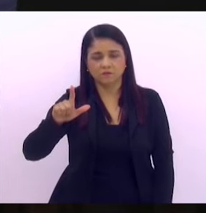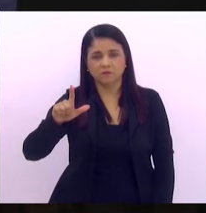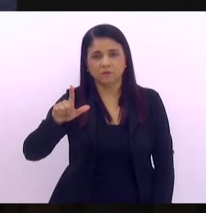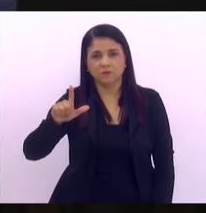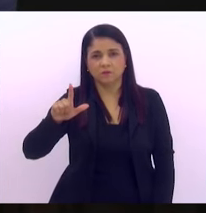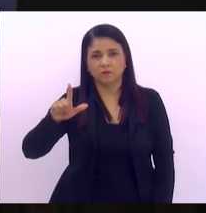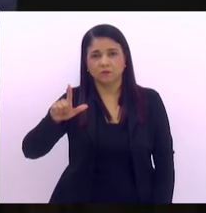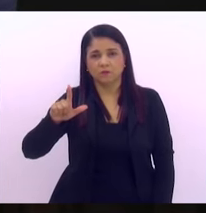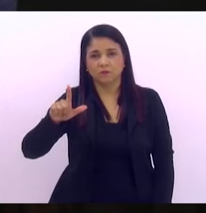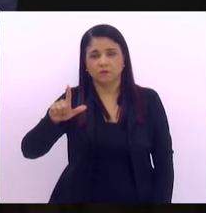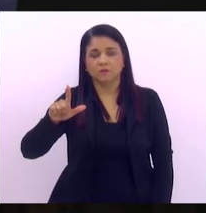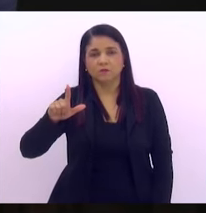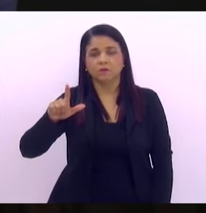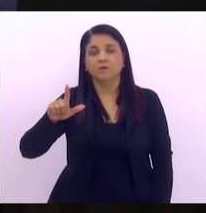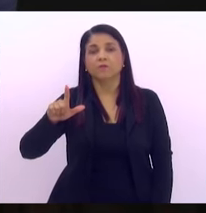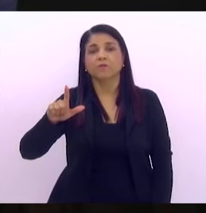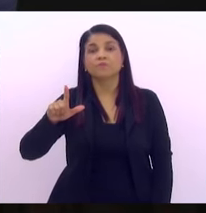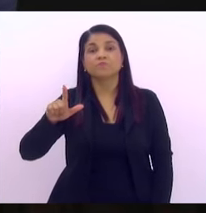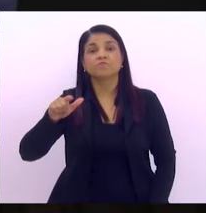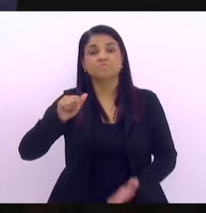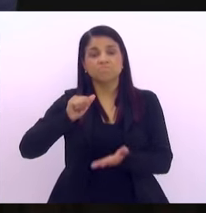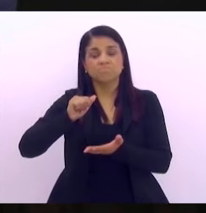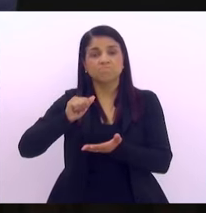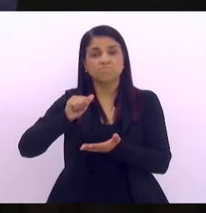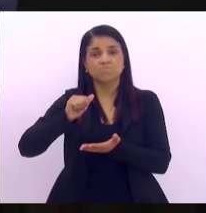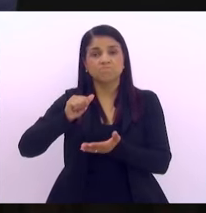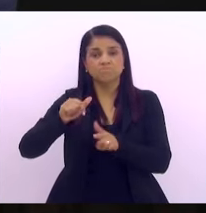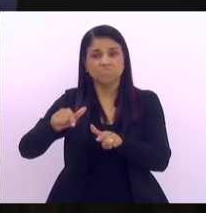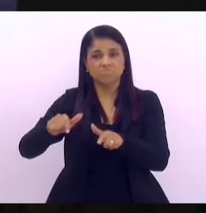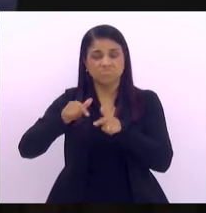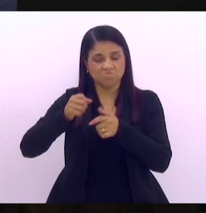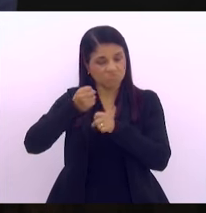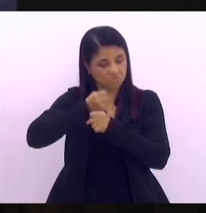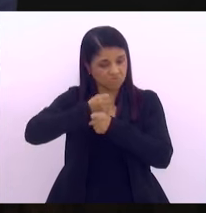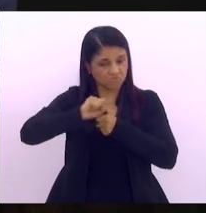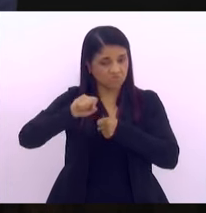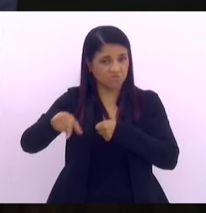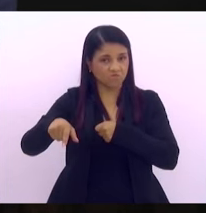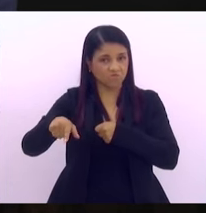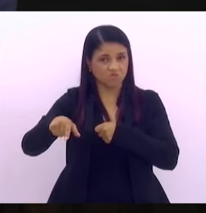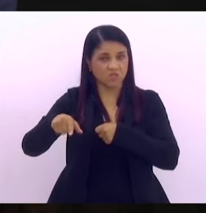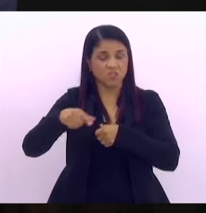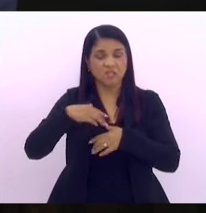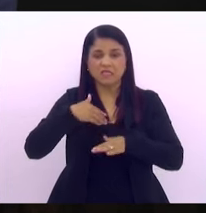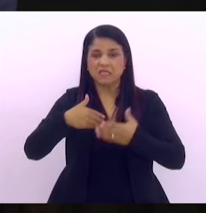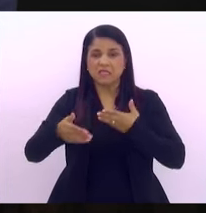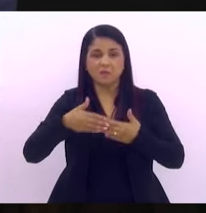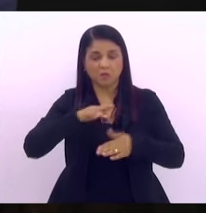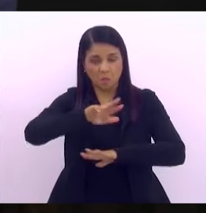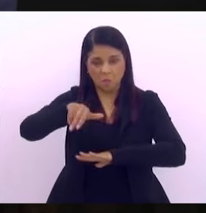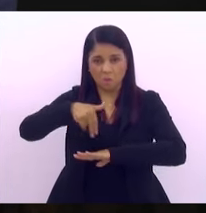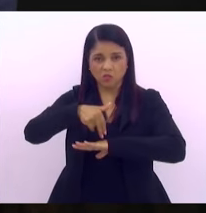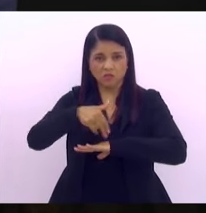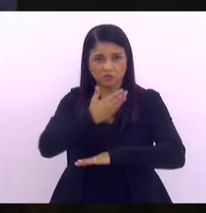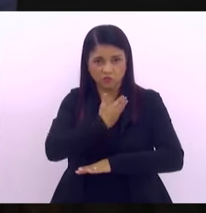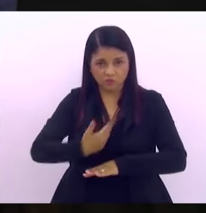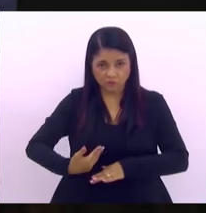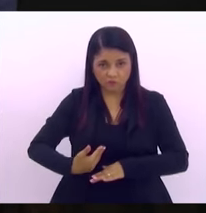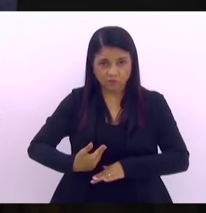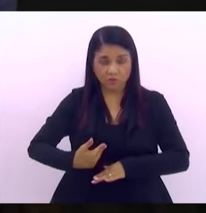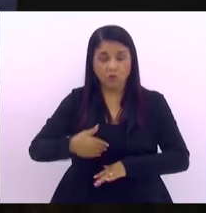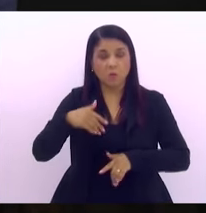reste claro aqui no Parlamento que, independente da nossa posição de governo, o munus público